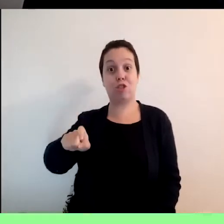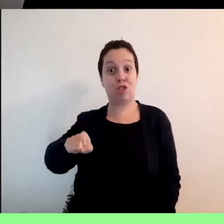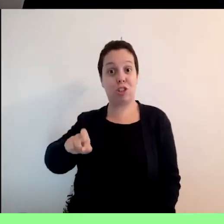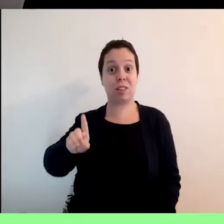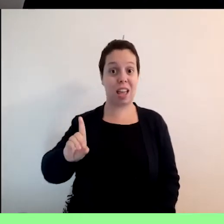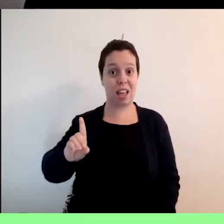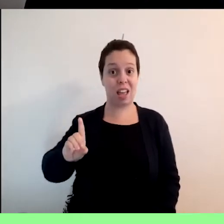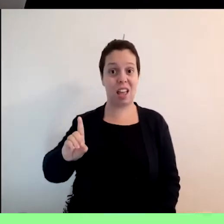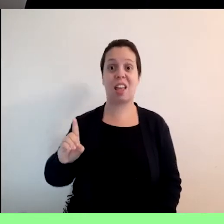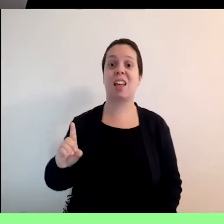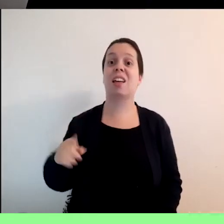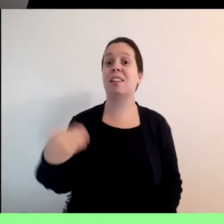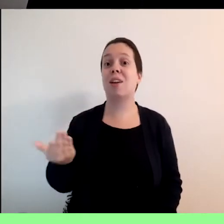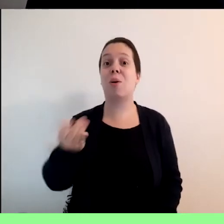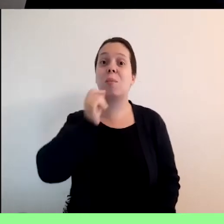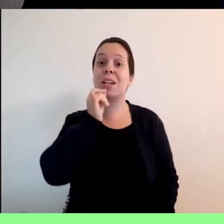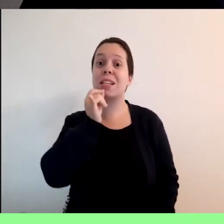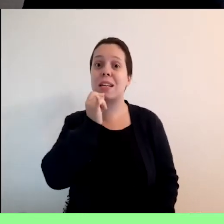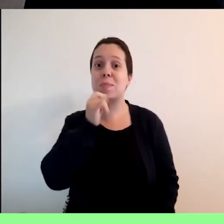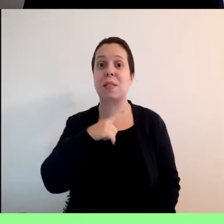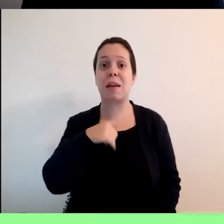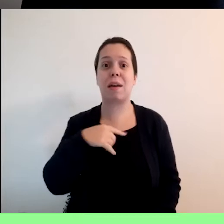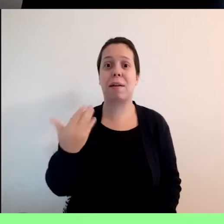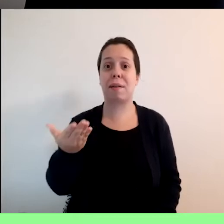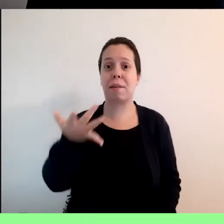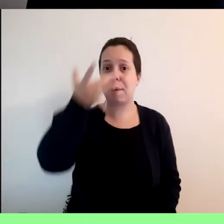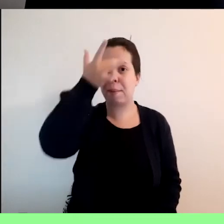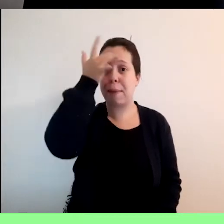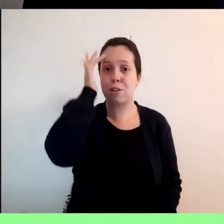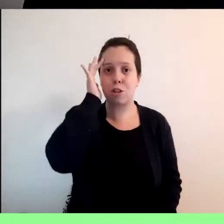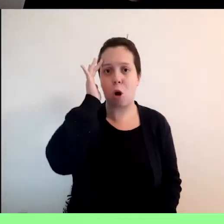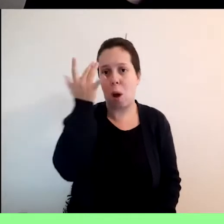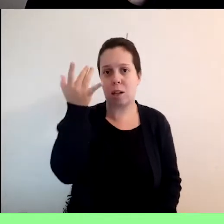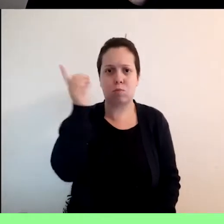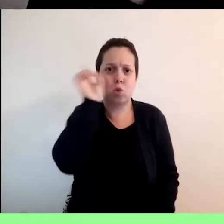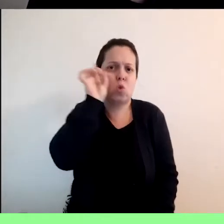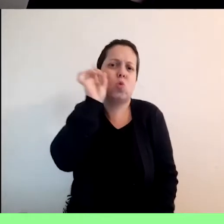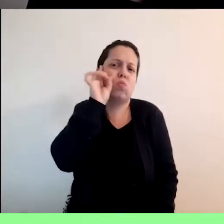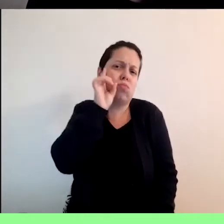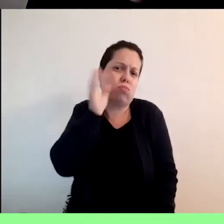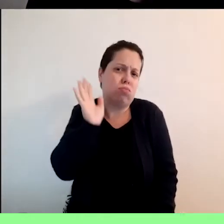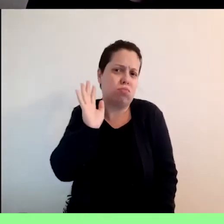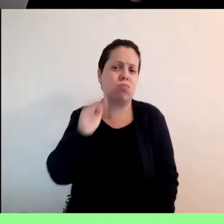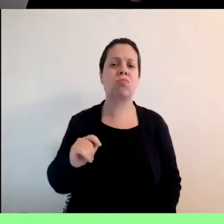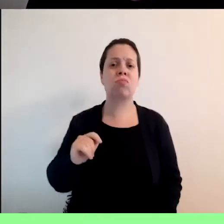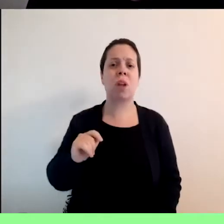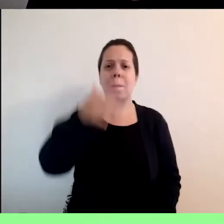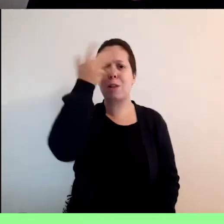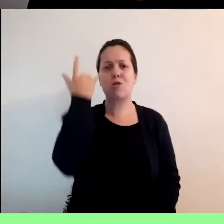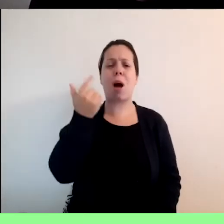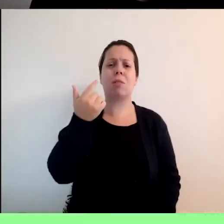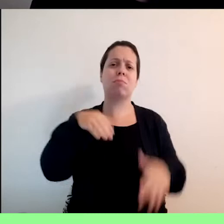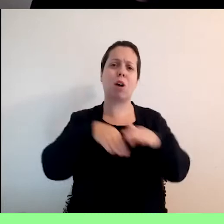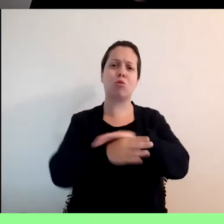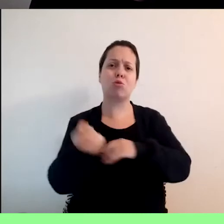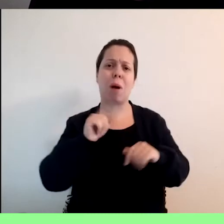Então, tem coisas assim, do cotidiano de uma pessoa, por exemplo, que não trabalha com esses recursos ou com essa programação, ou que